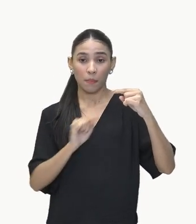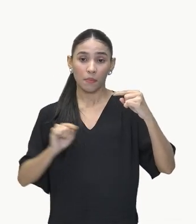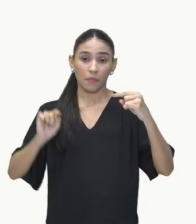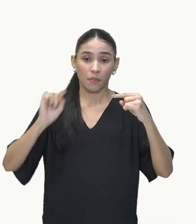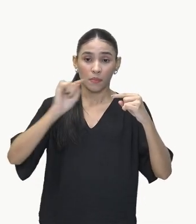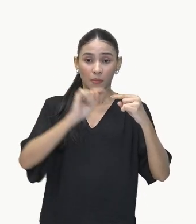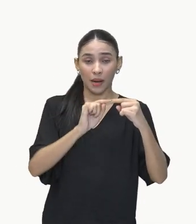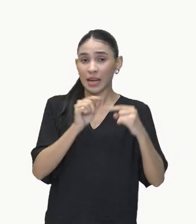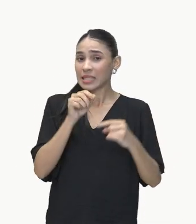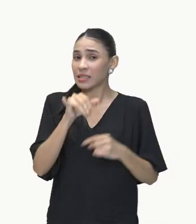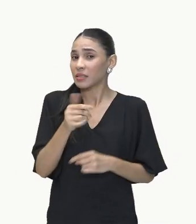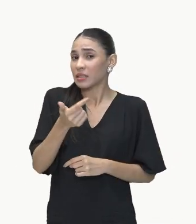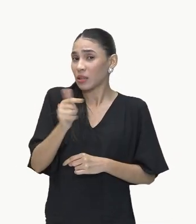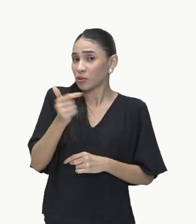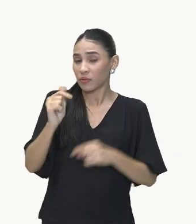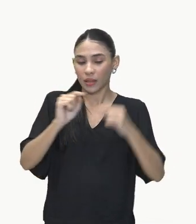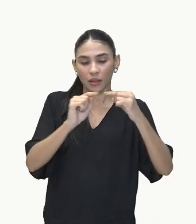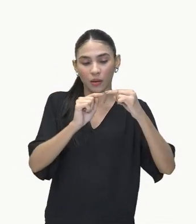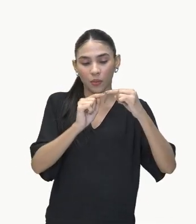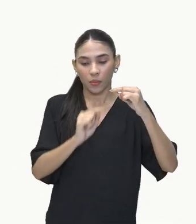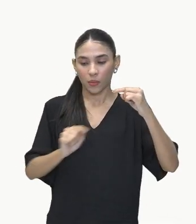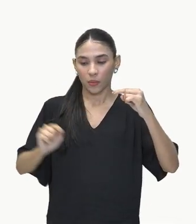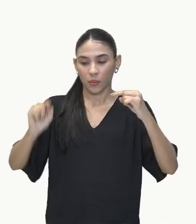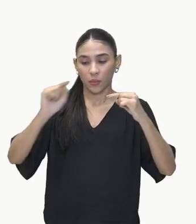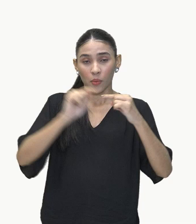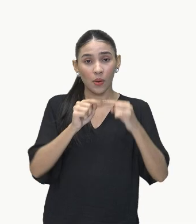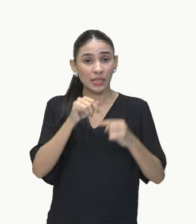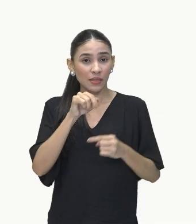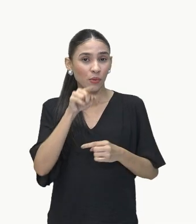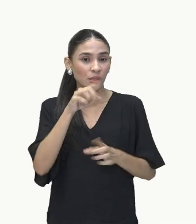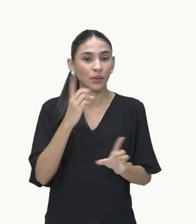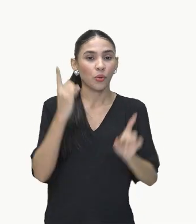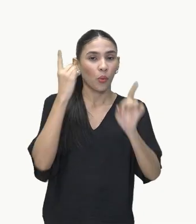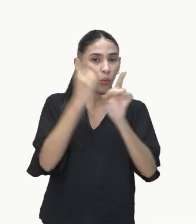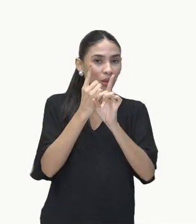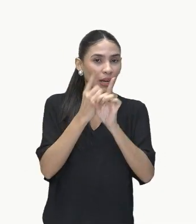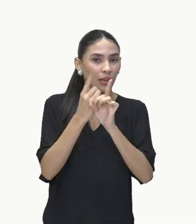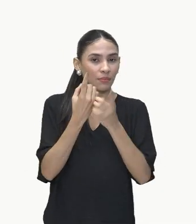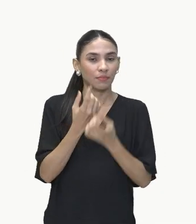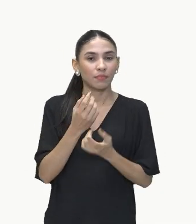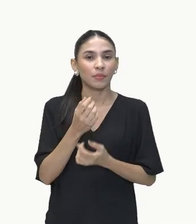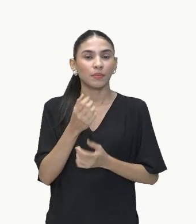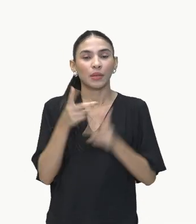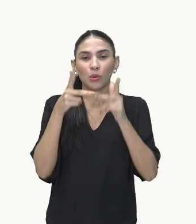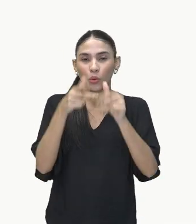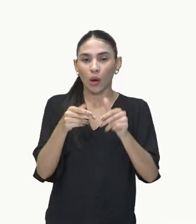por acaso você vê uma estrutura desse jeito, ó, 6